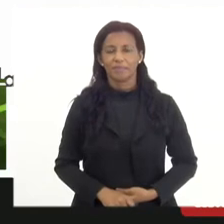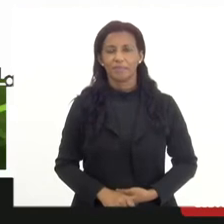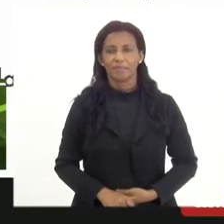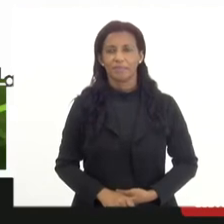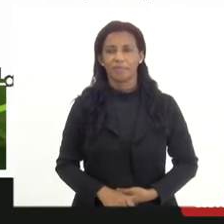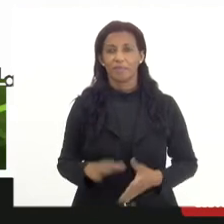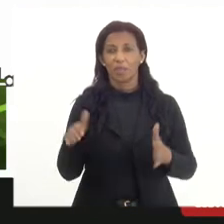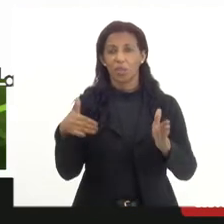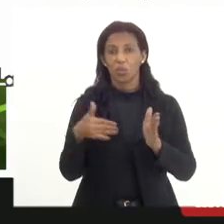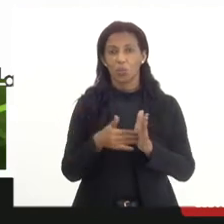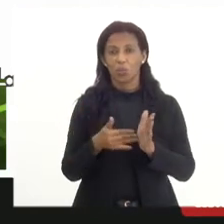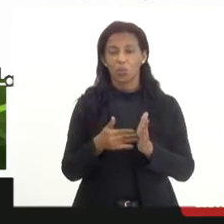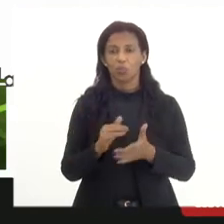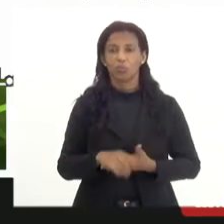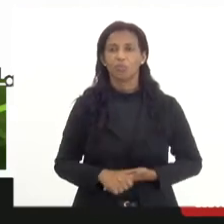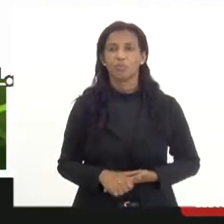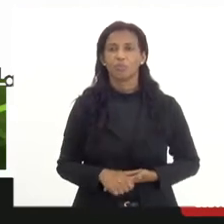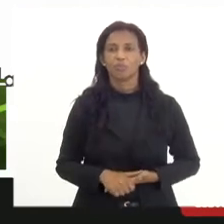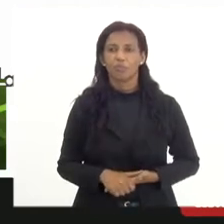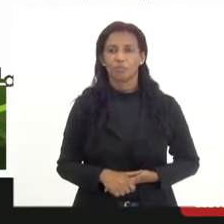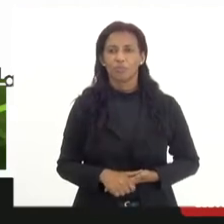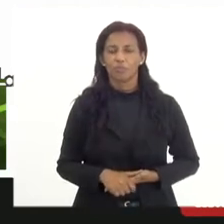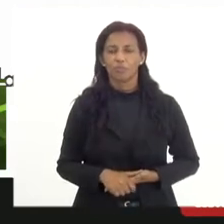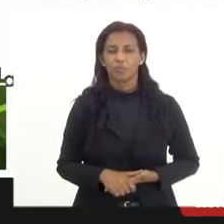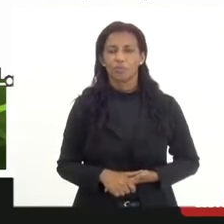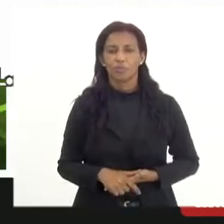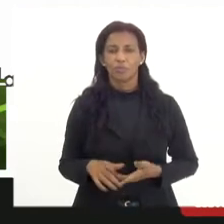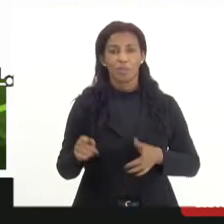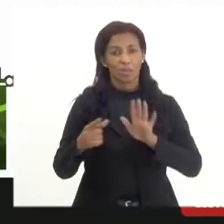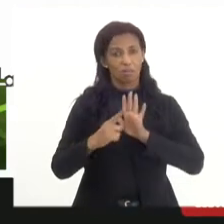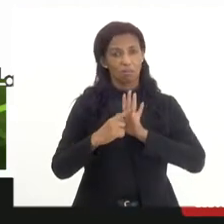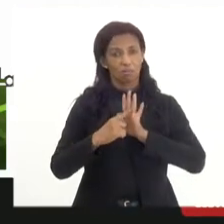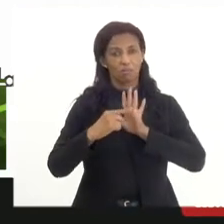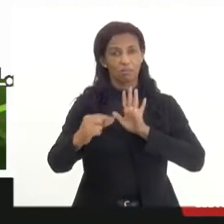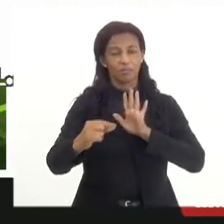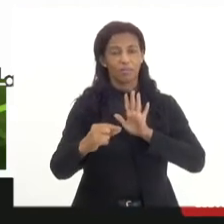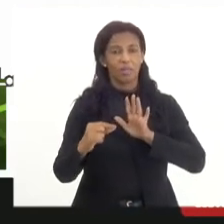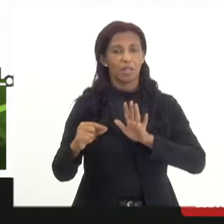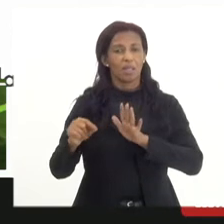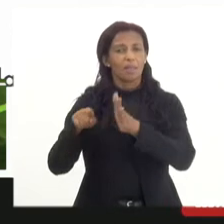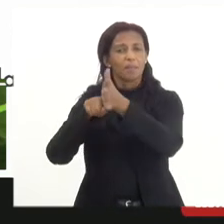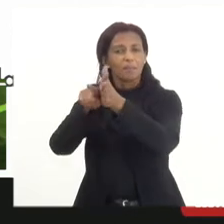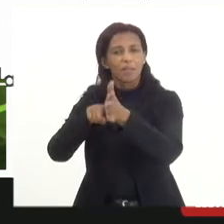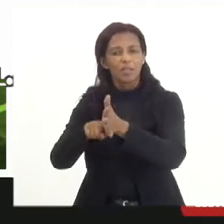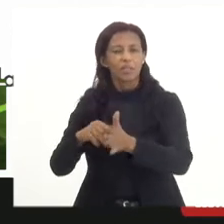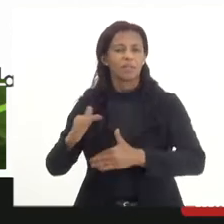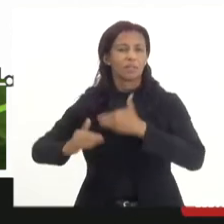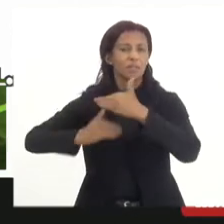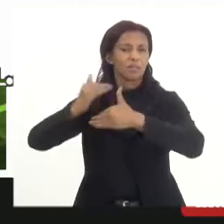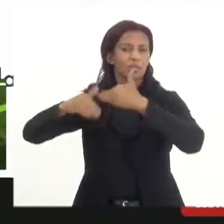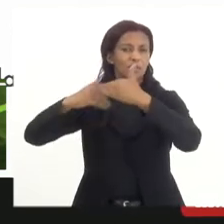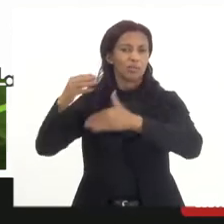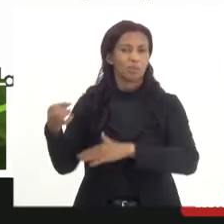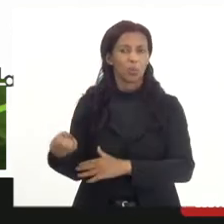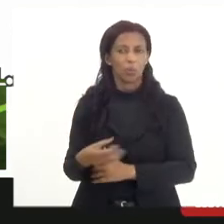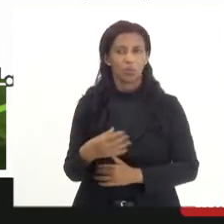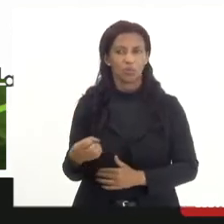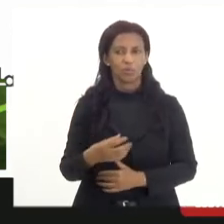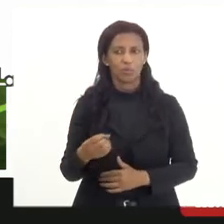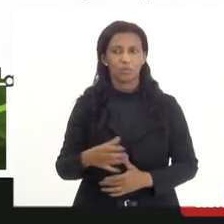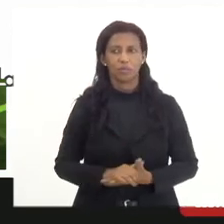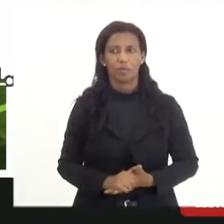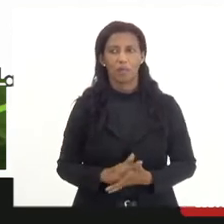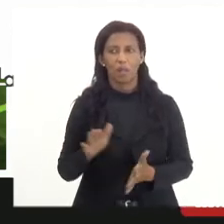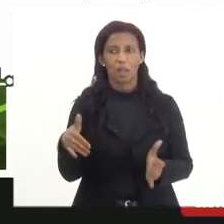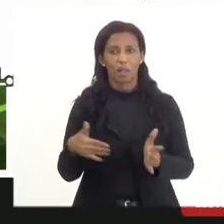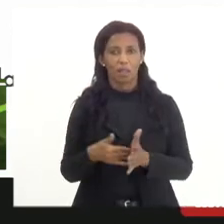Meu último slide, eu gostaria de destacar a nossa atuação relevante também na área de pesquisa, desenvolvimento e inovação. Até